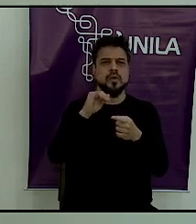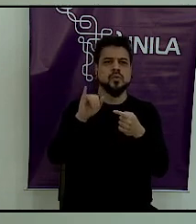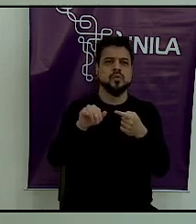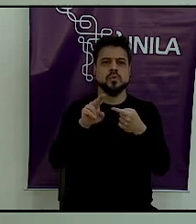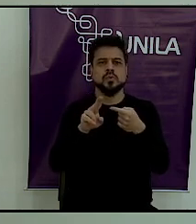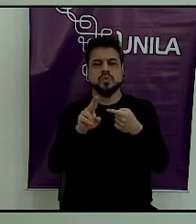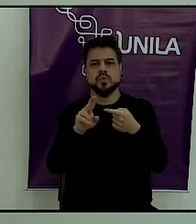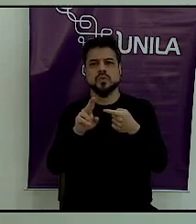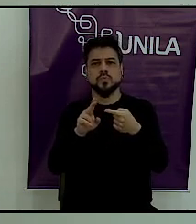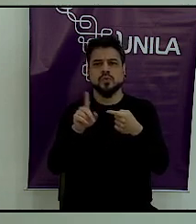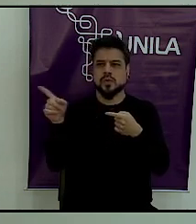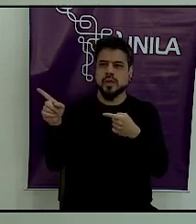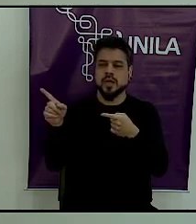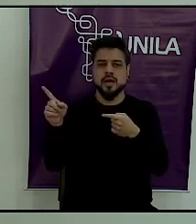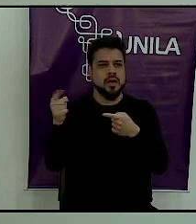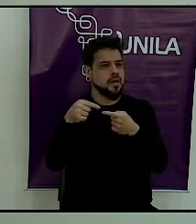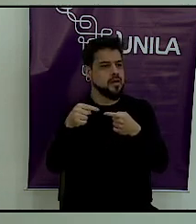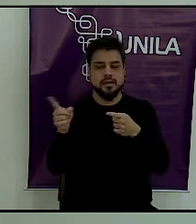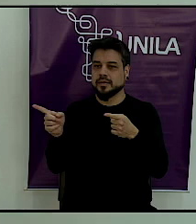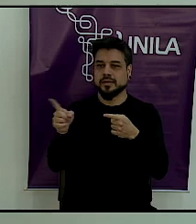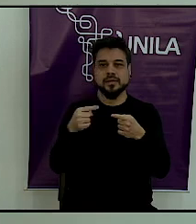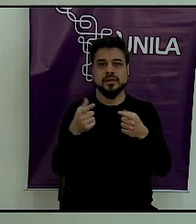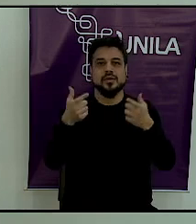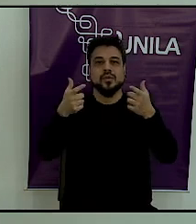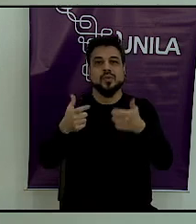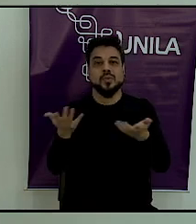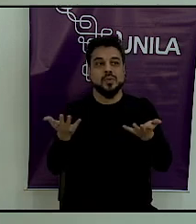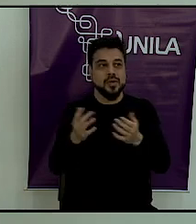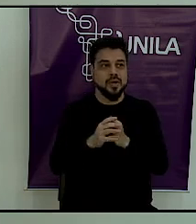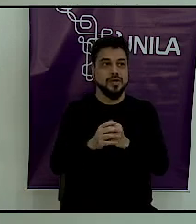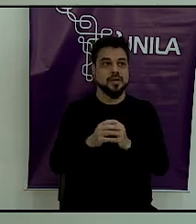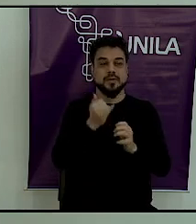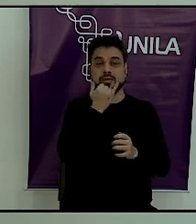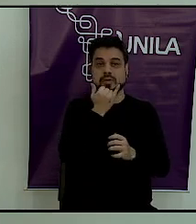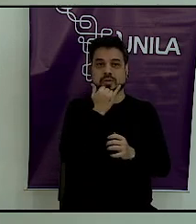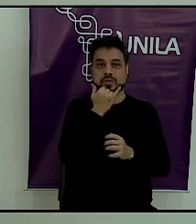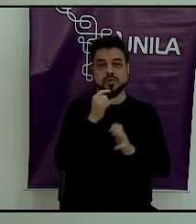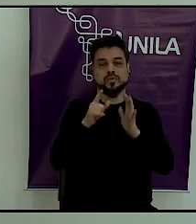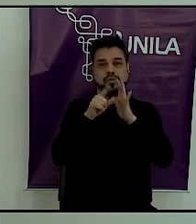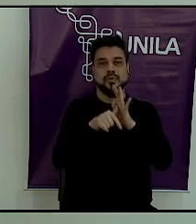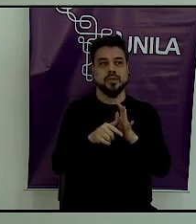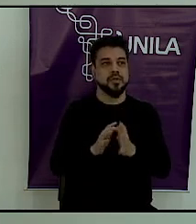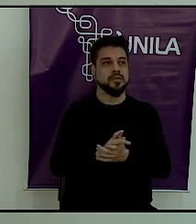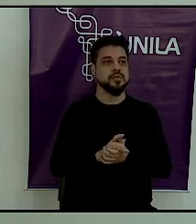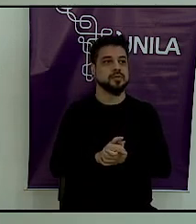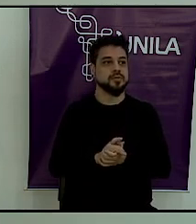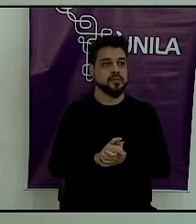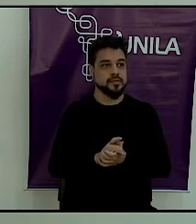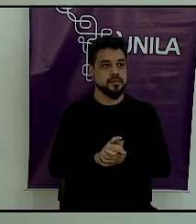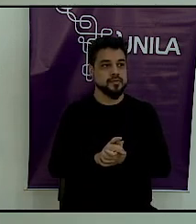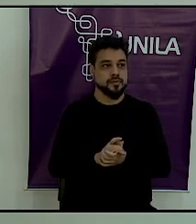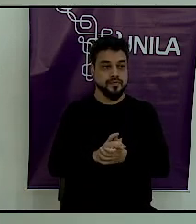não era lá, era aqui, eu vim correndo para cá, então peço já desculpas pelo atraso. A nossa proposta